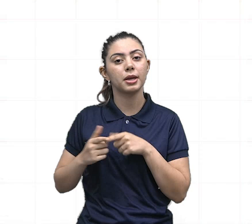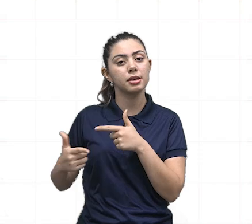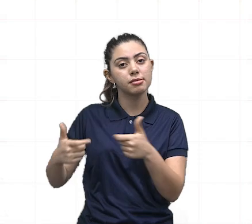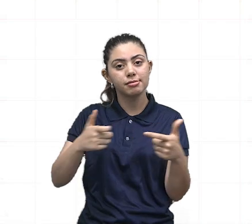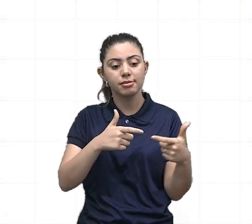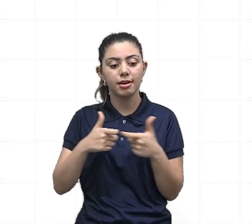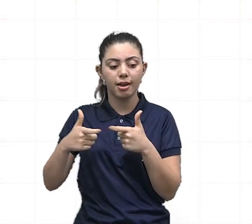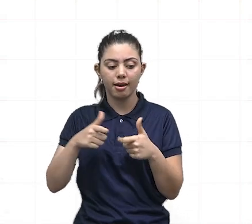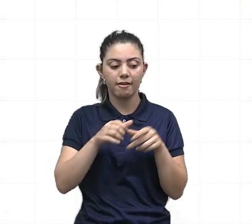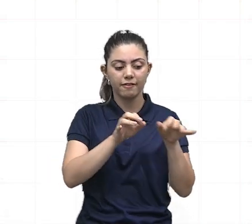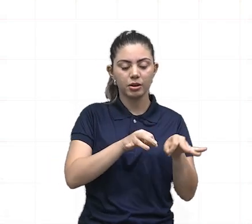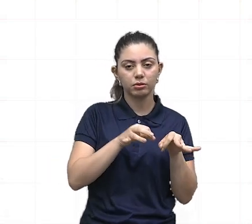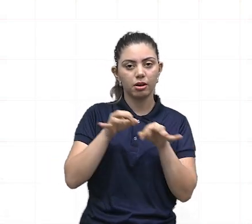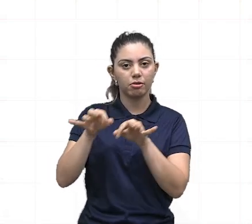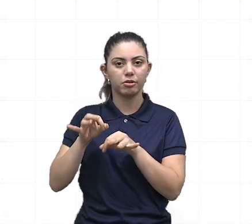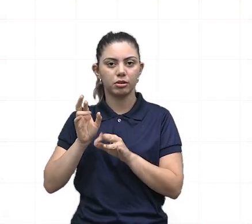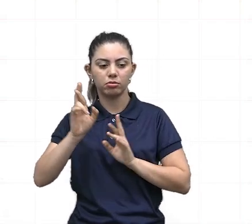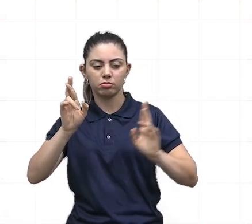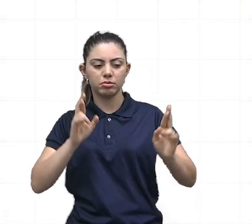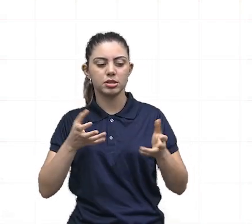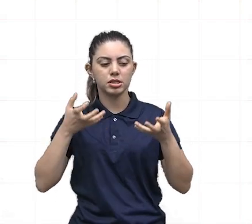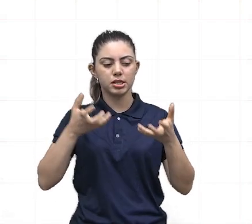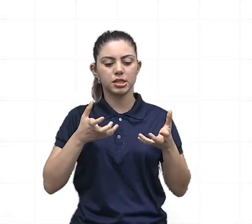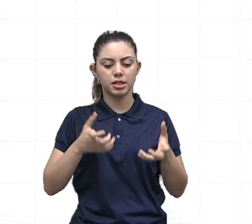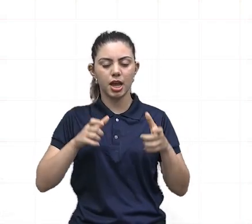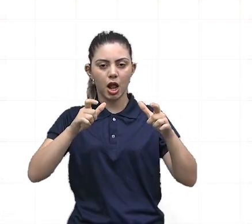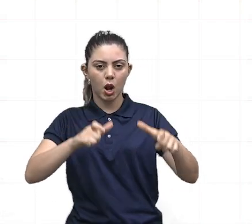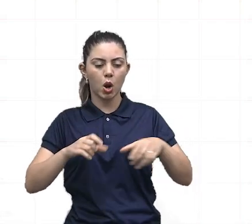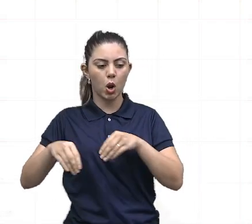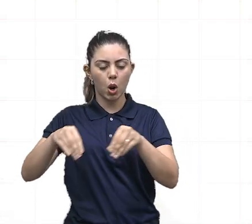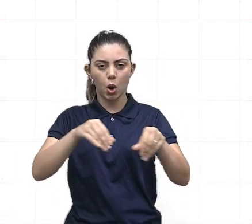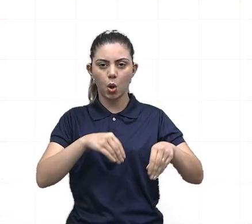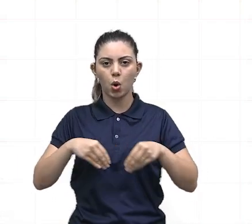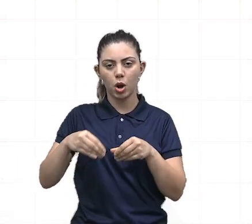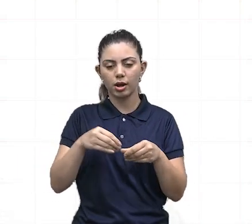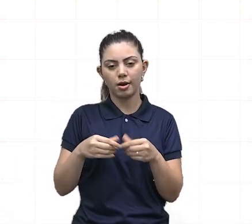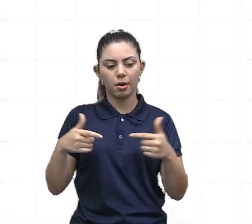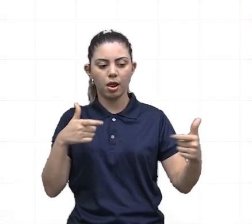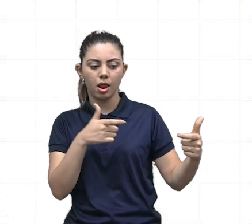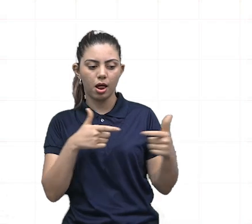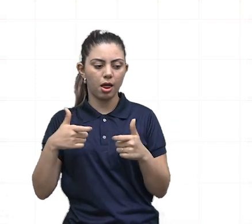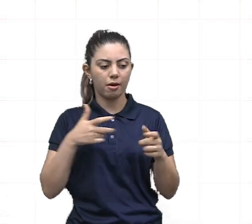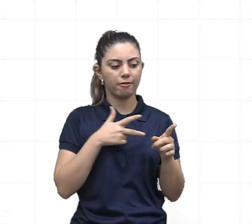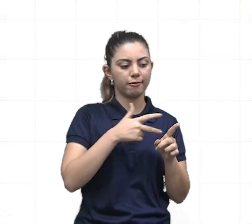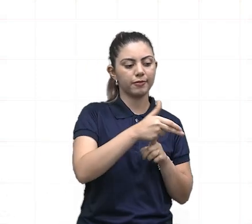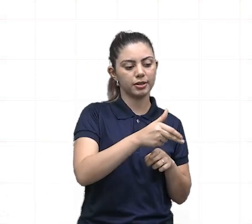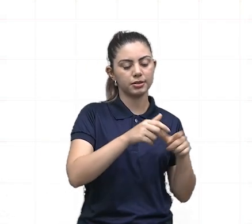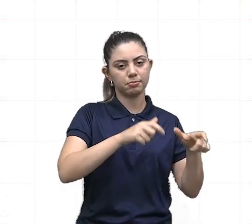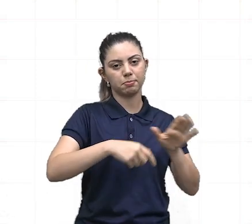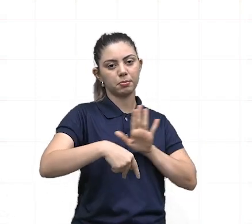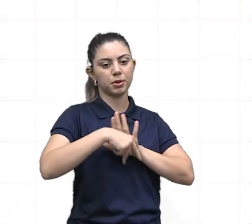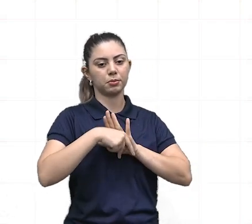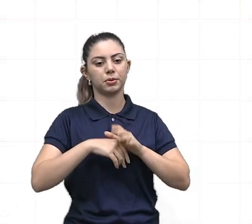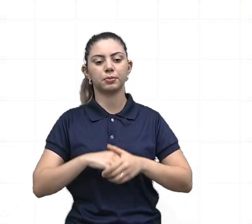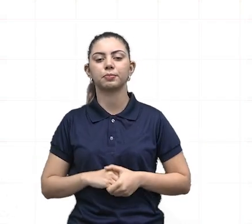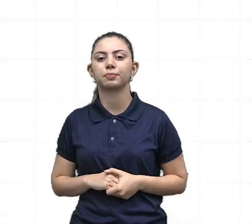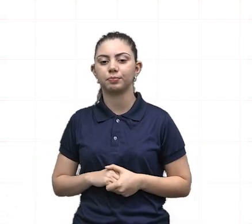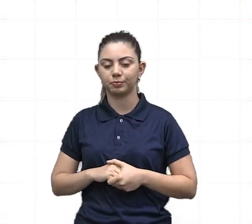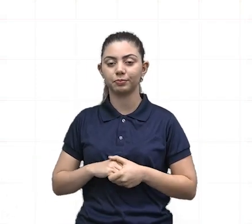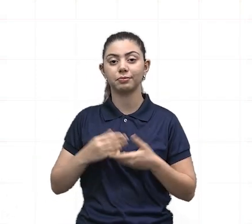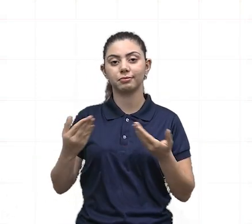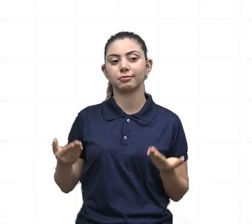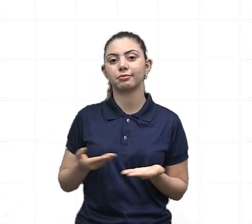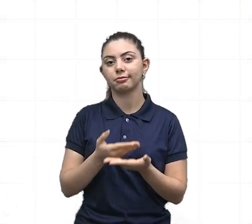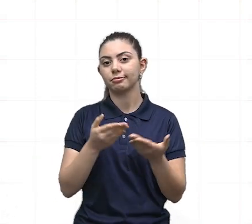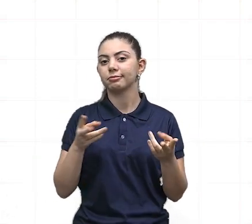senhores feudais com a ambição de conquistar as propriedades territoriais alheias. Então, percebam